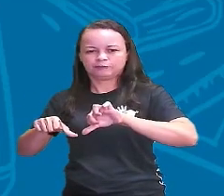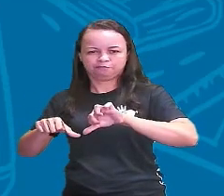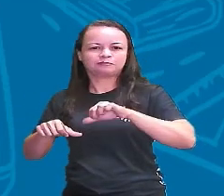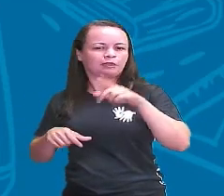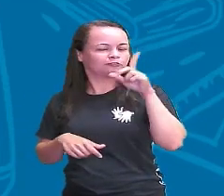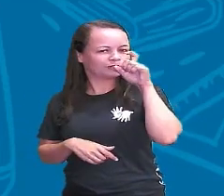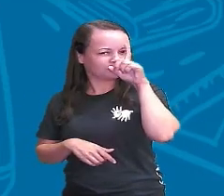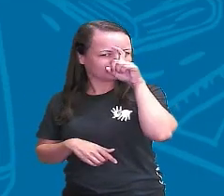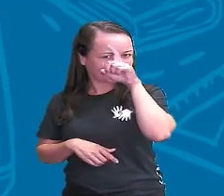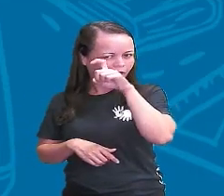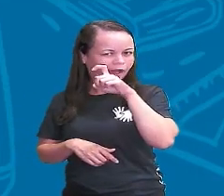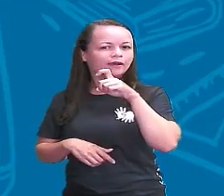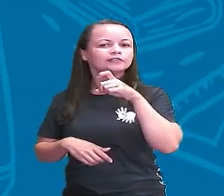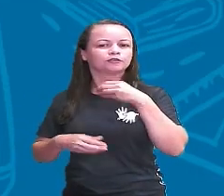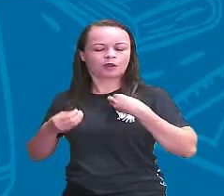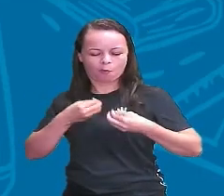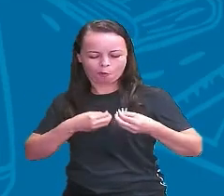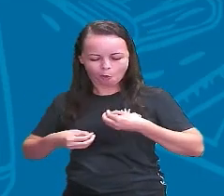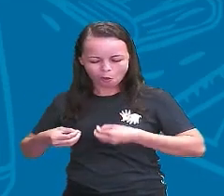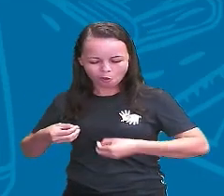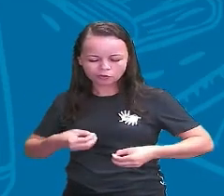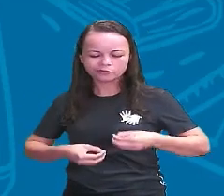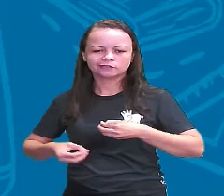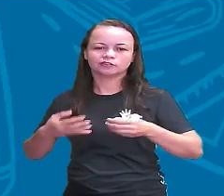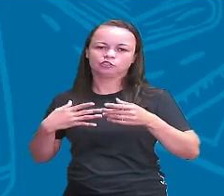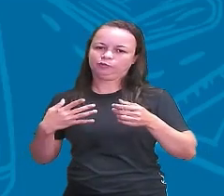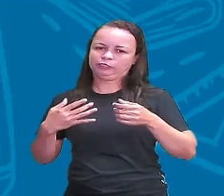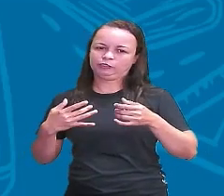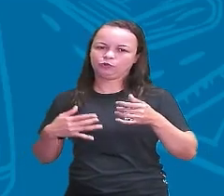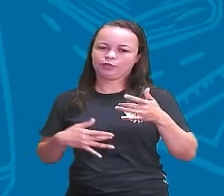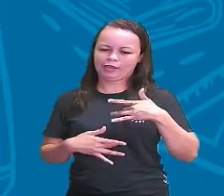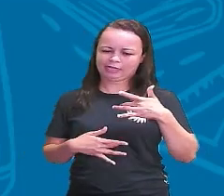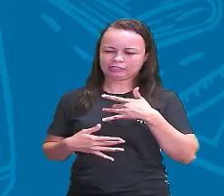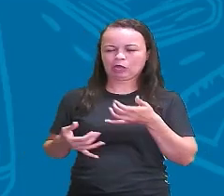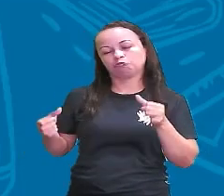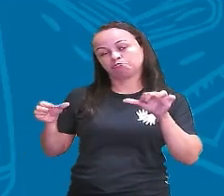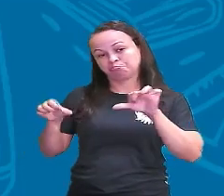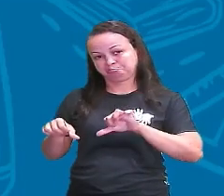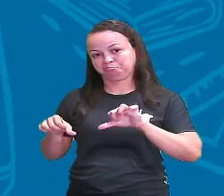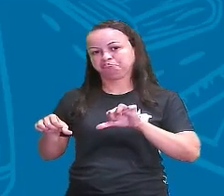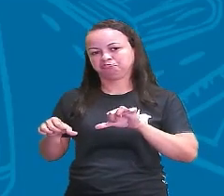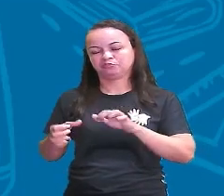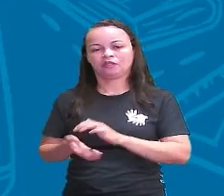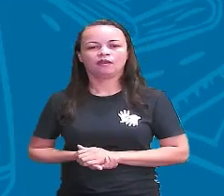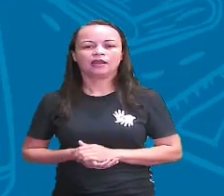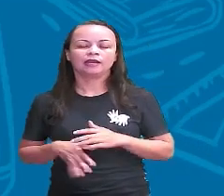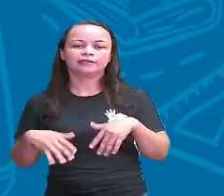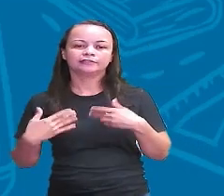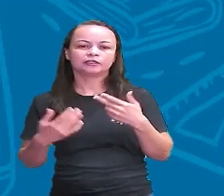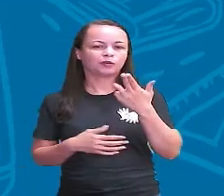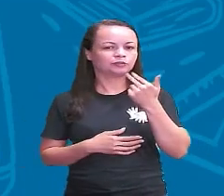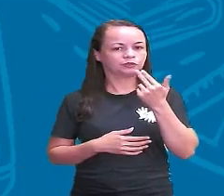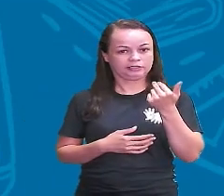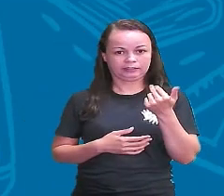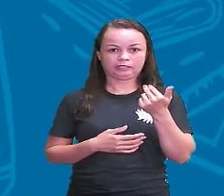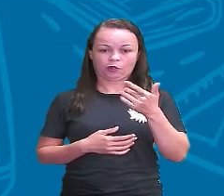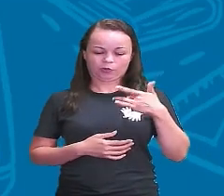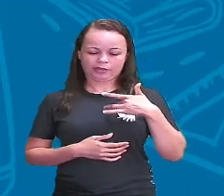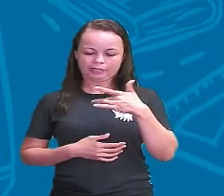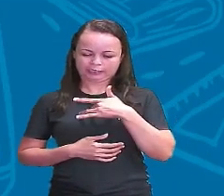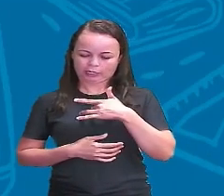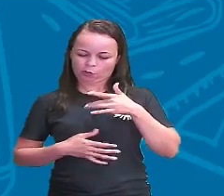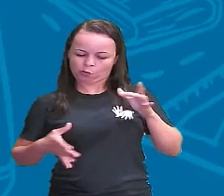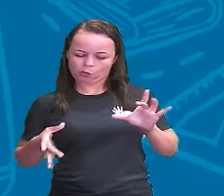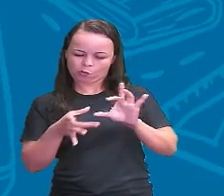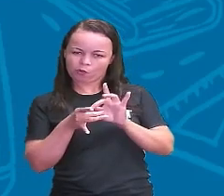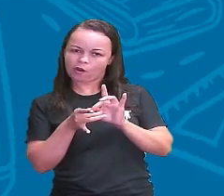dificultando, né, o nosso organismo e não tendo uma saúde adequada. Então, a nutrição e a saúde, elas